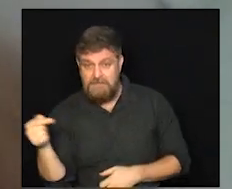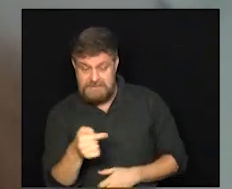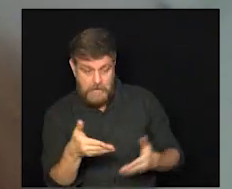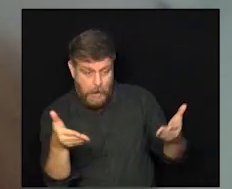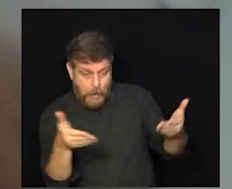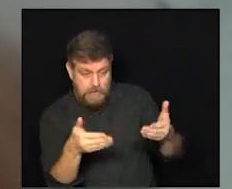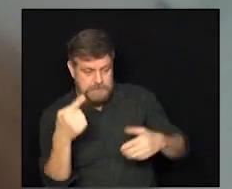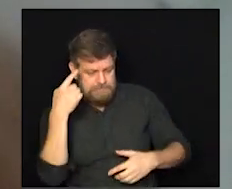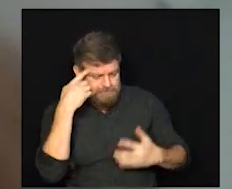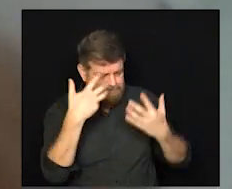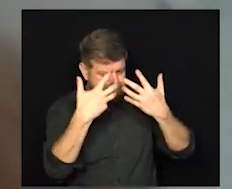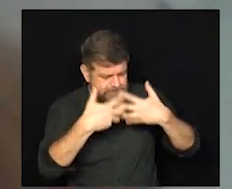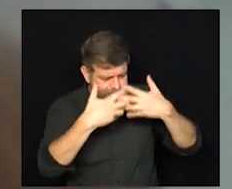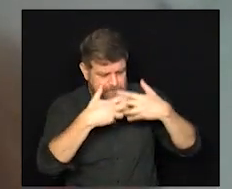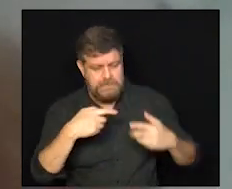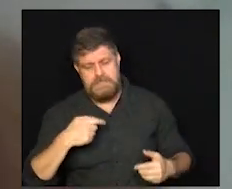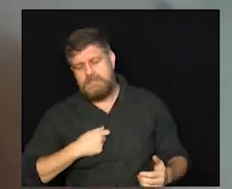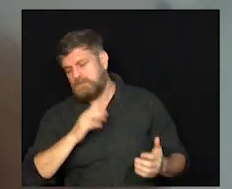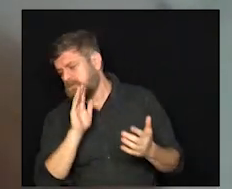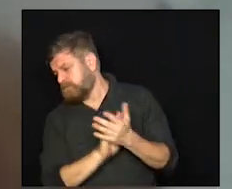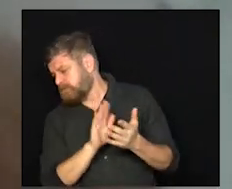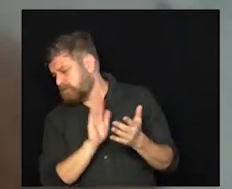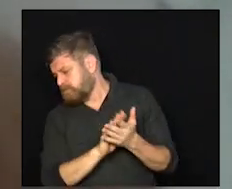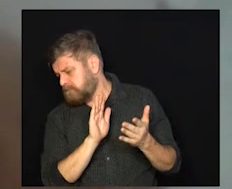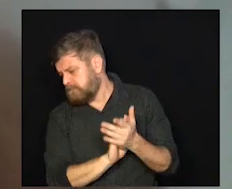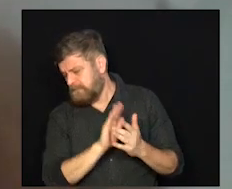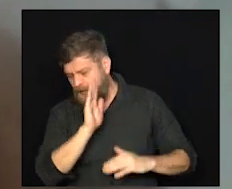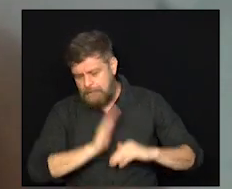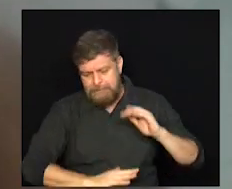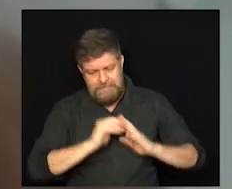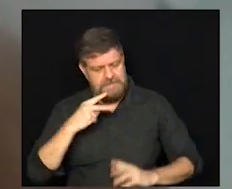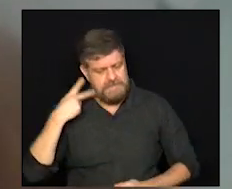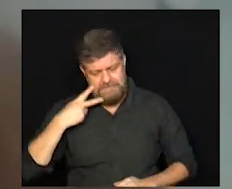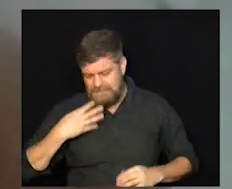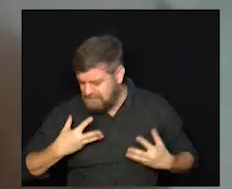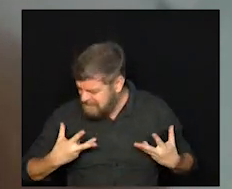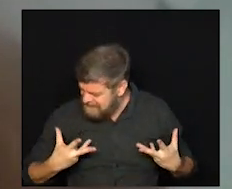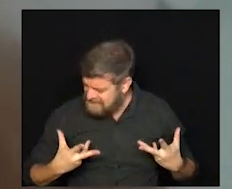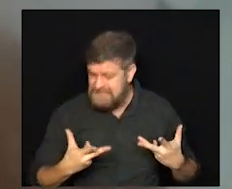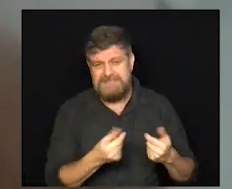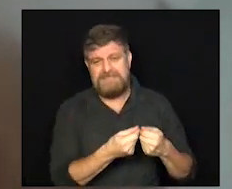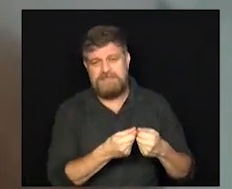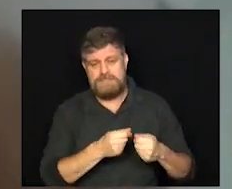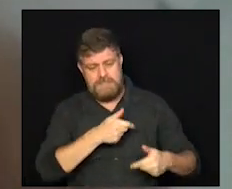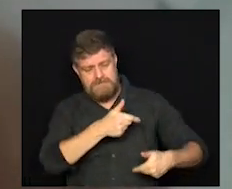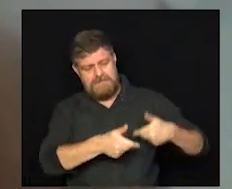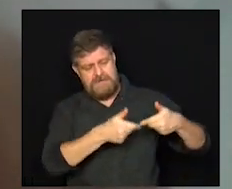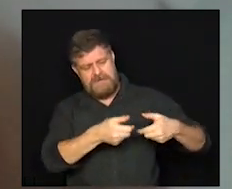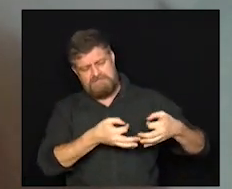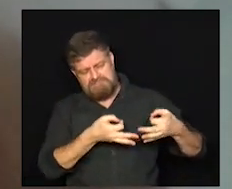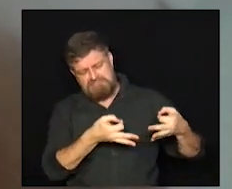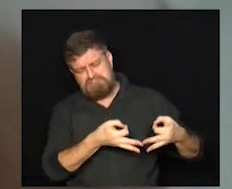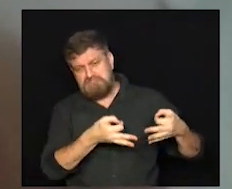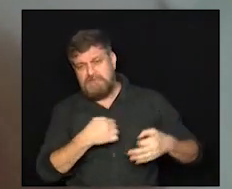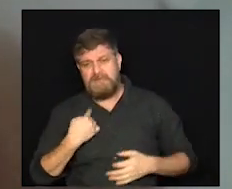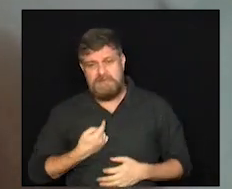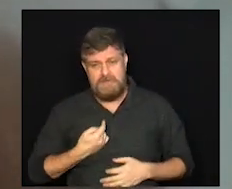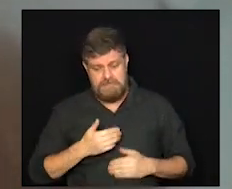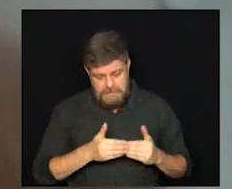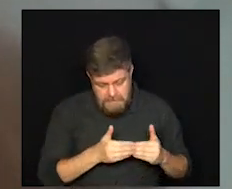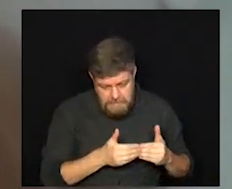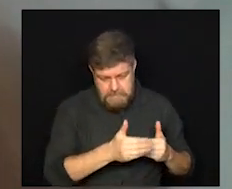isso, eu parabenizo e acho excelente o trabalho que vocês têm feito e